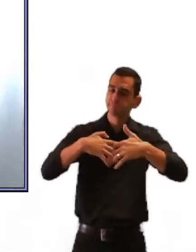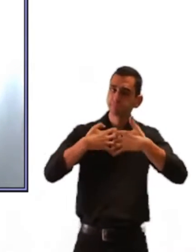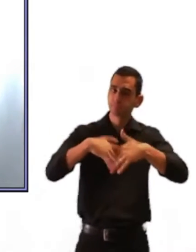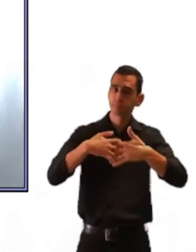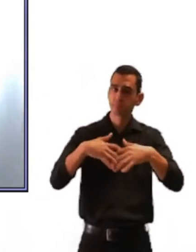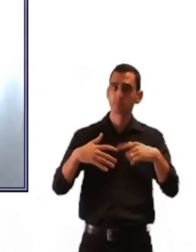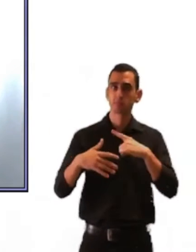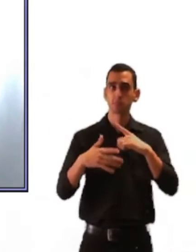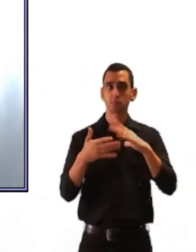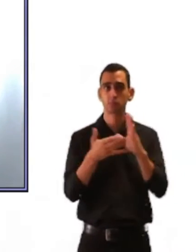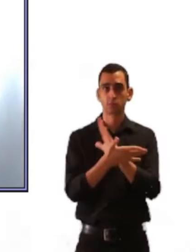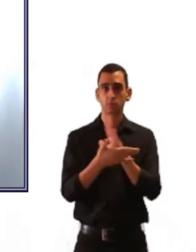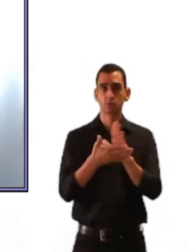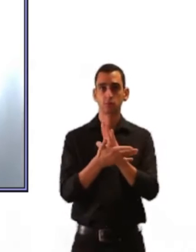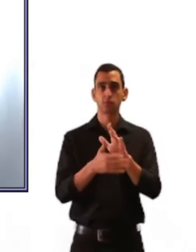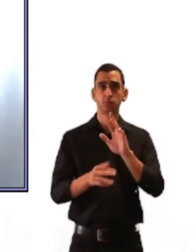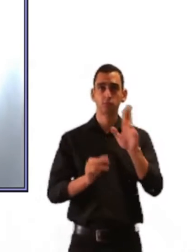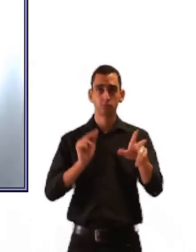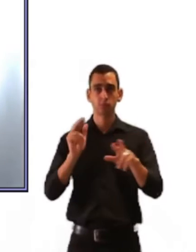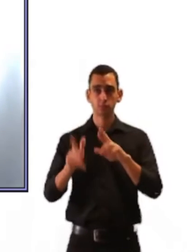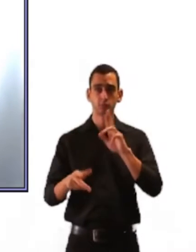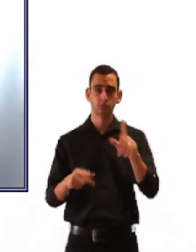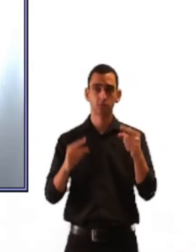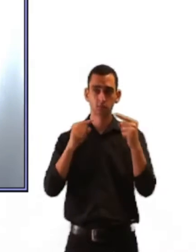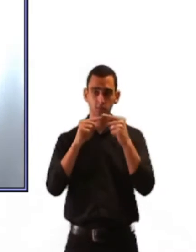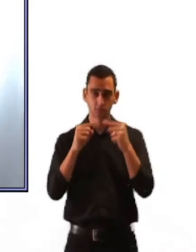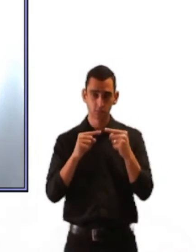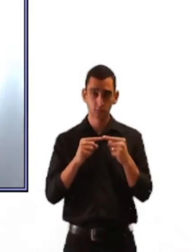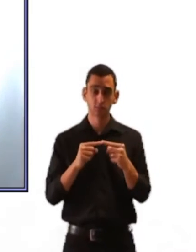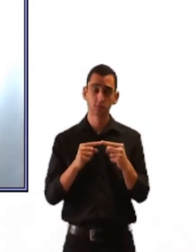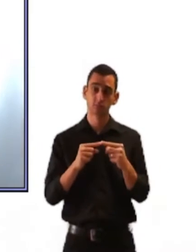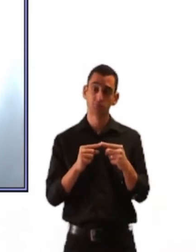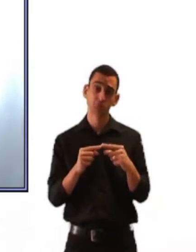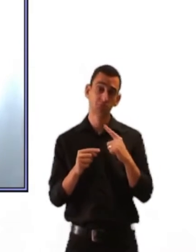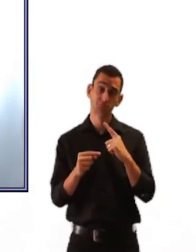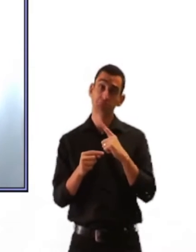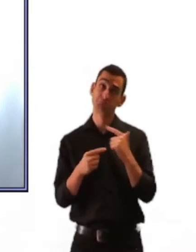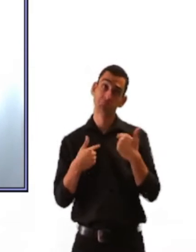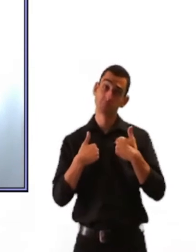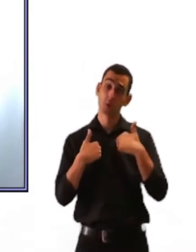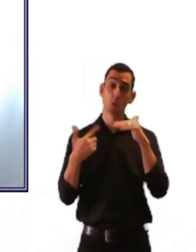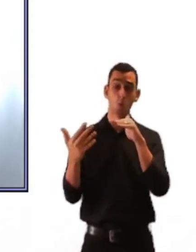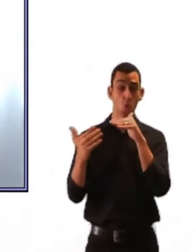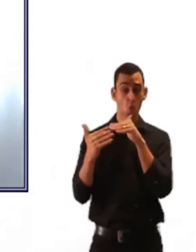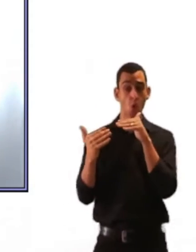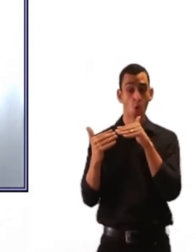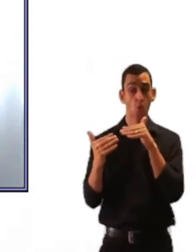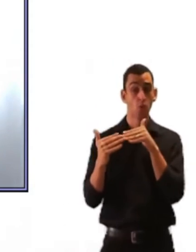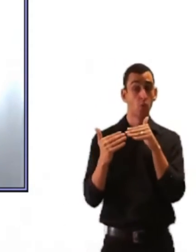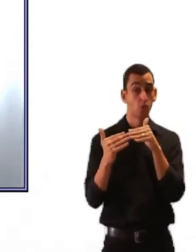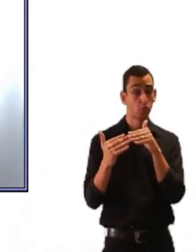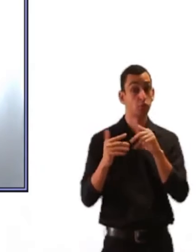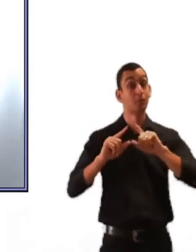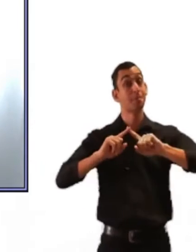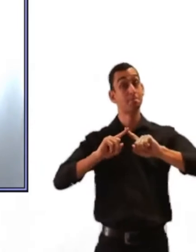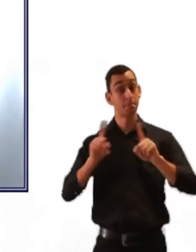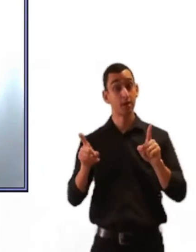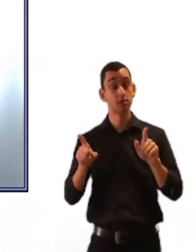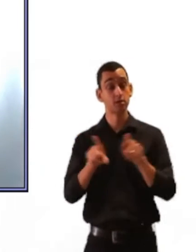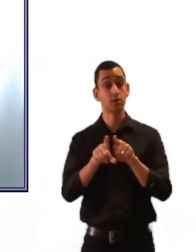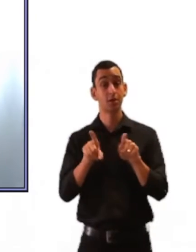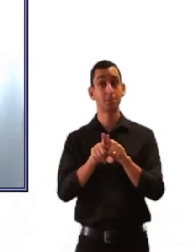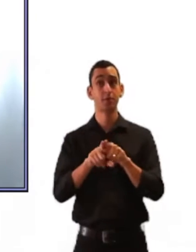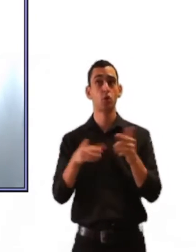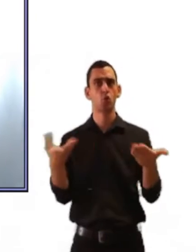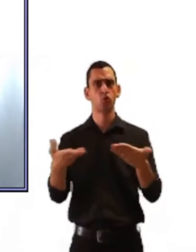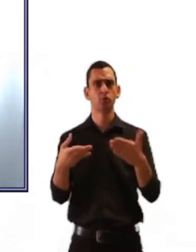ser mais deliberativa, tem que ser mais pensada, tem que ser mais devagar. Eu concordo, mas ao mesmo tempo, diante do